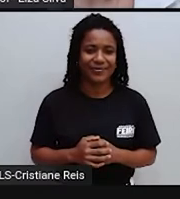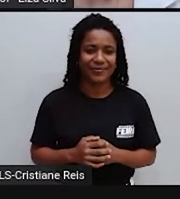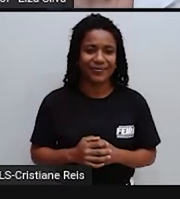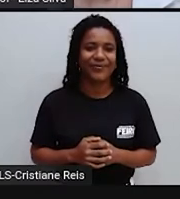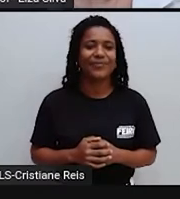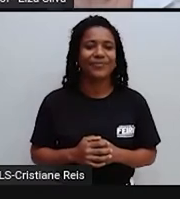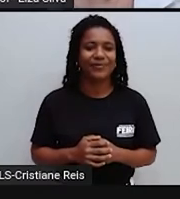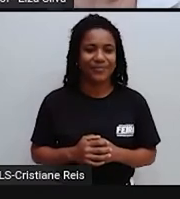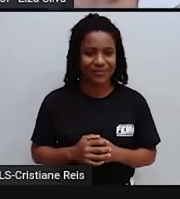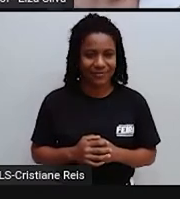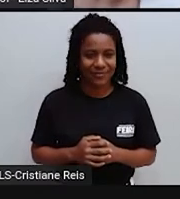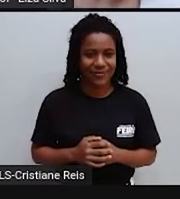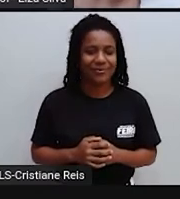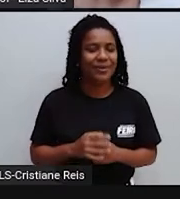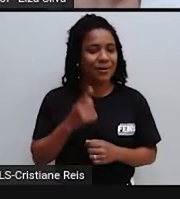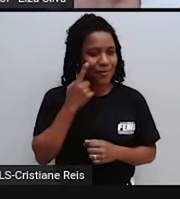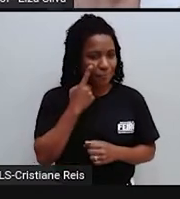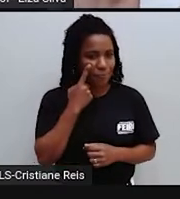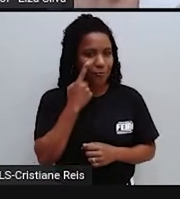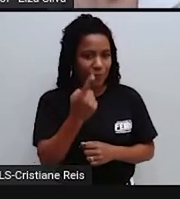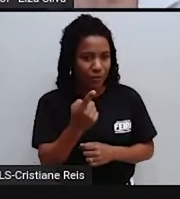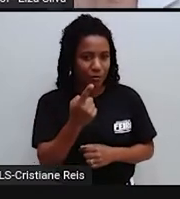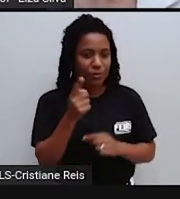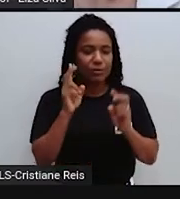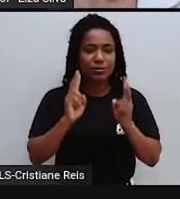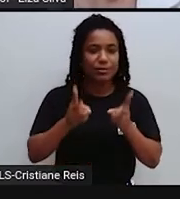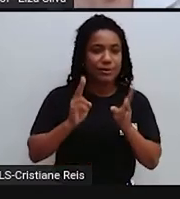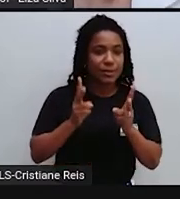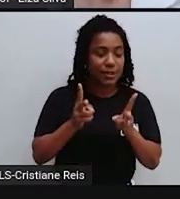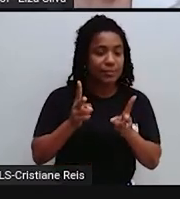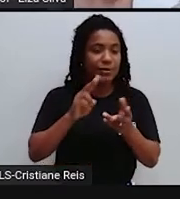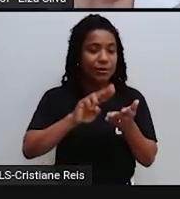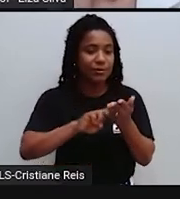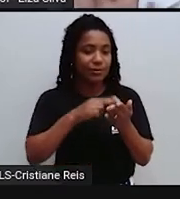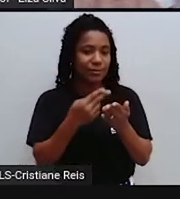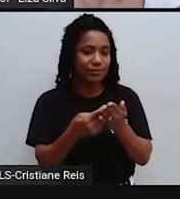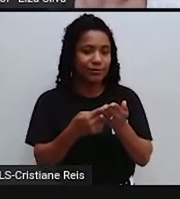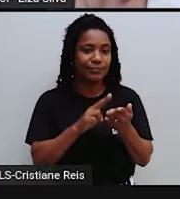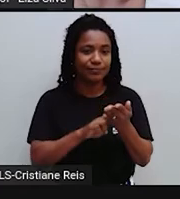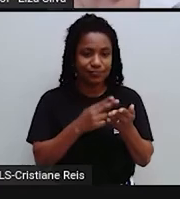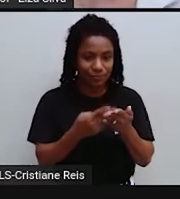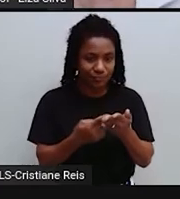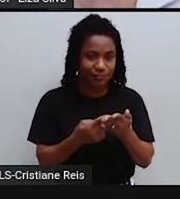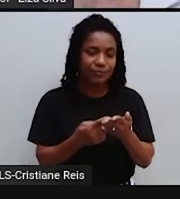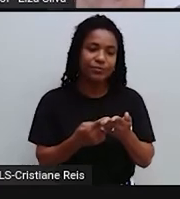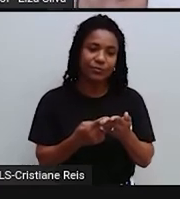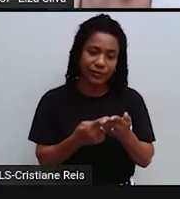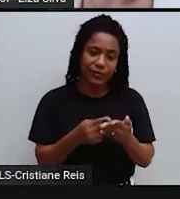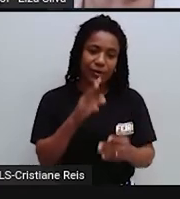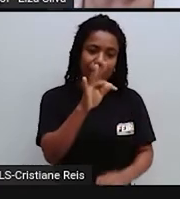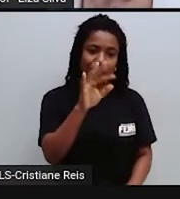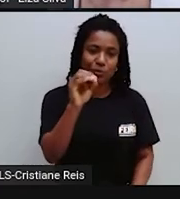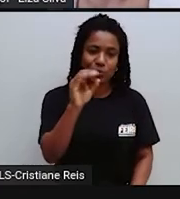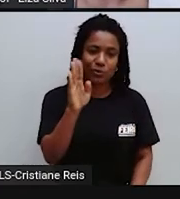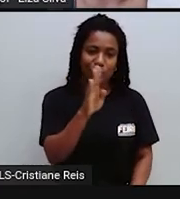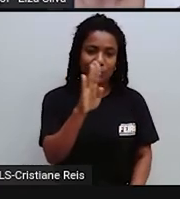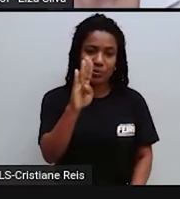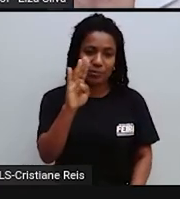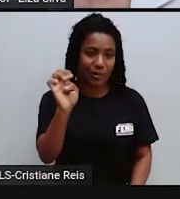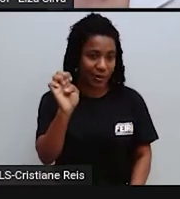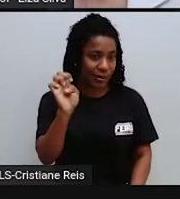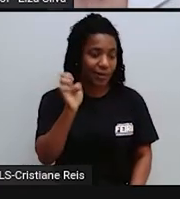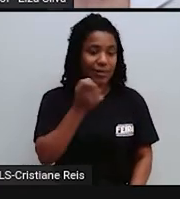are. E nós sempre traduzimos na nossa língua o verbo to be ou pelo verbo ser